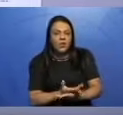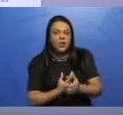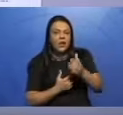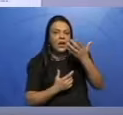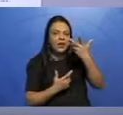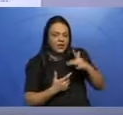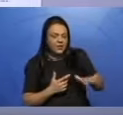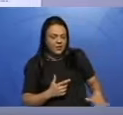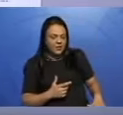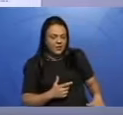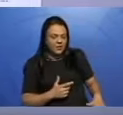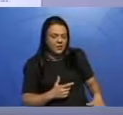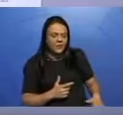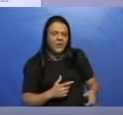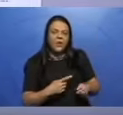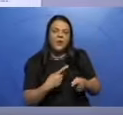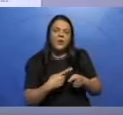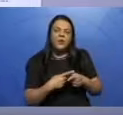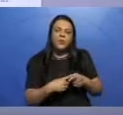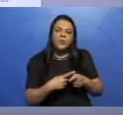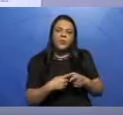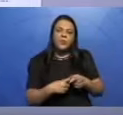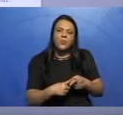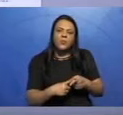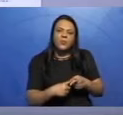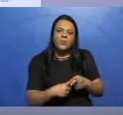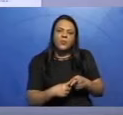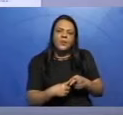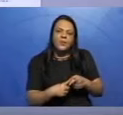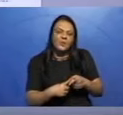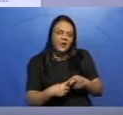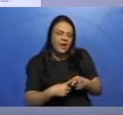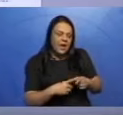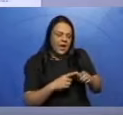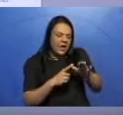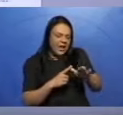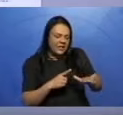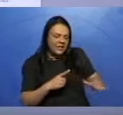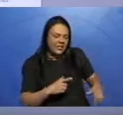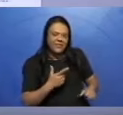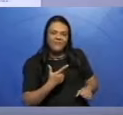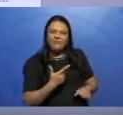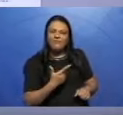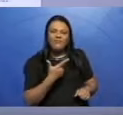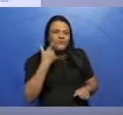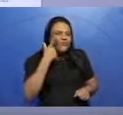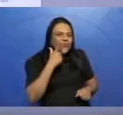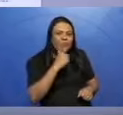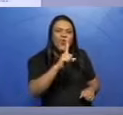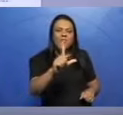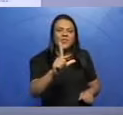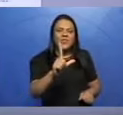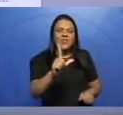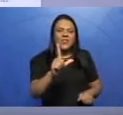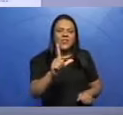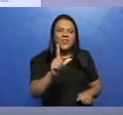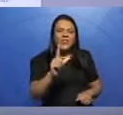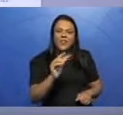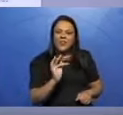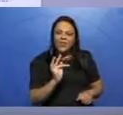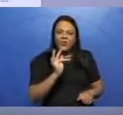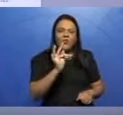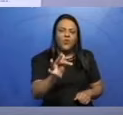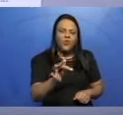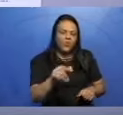ao início de suas vidas profissionais, estejam em desvantagem na luta por uma colocação no mercado de trabalho e